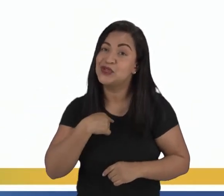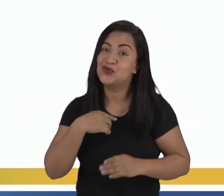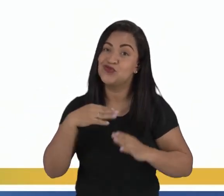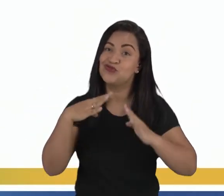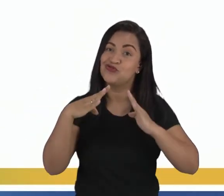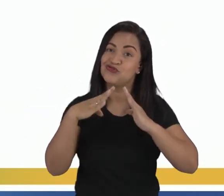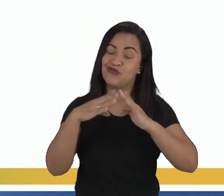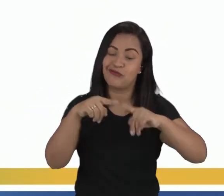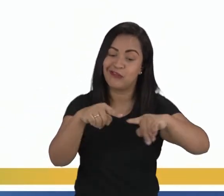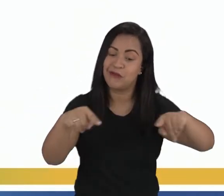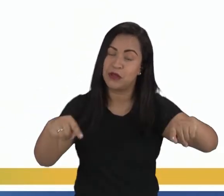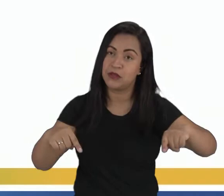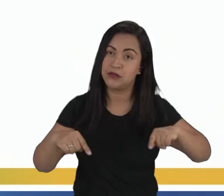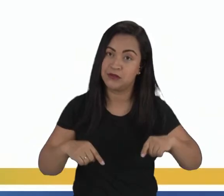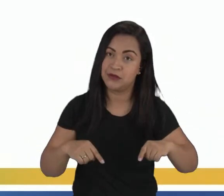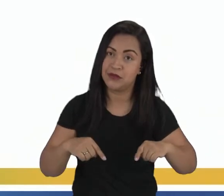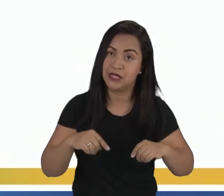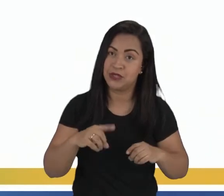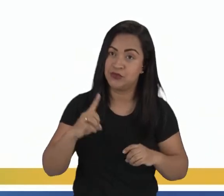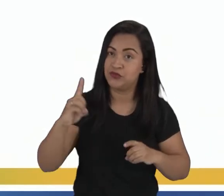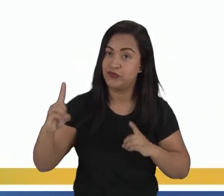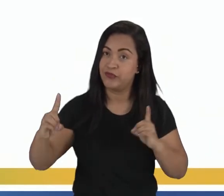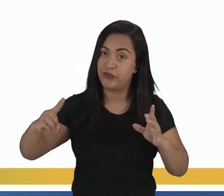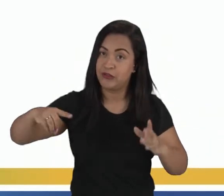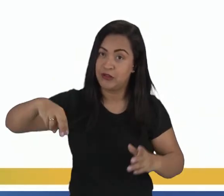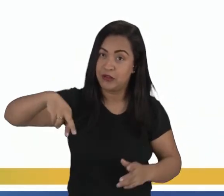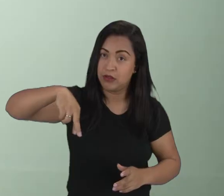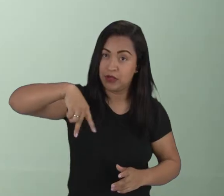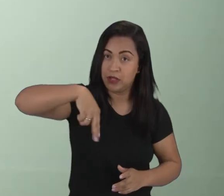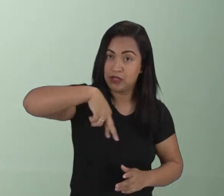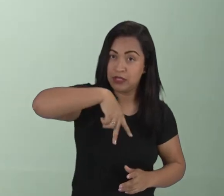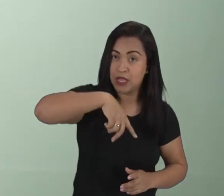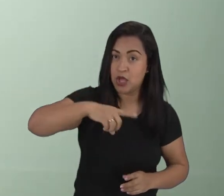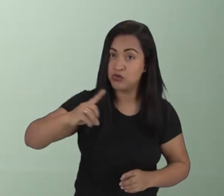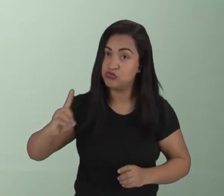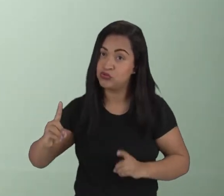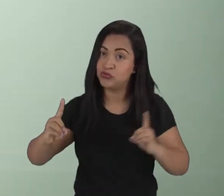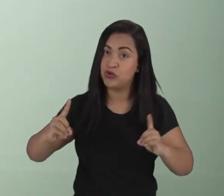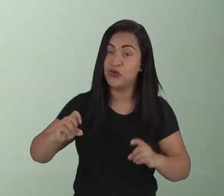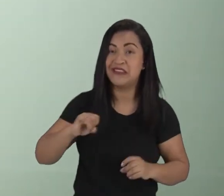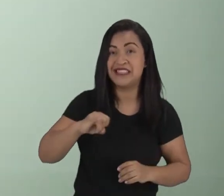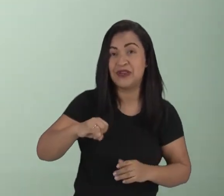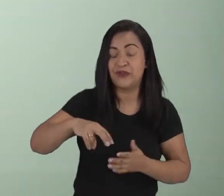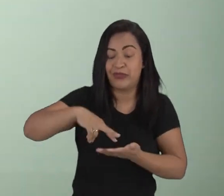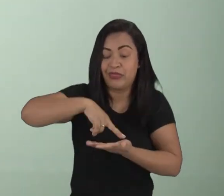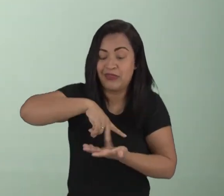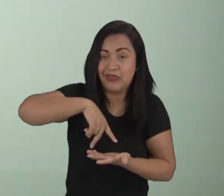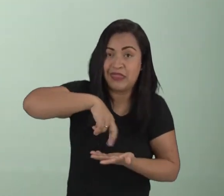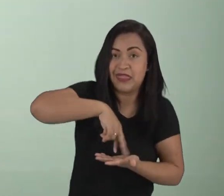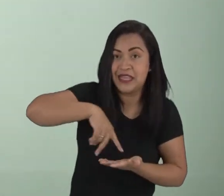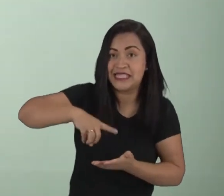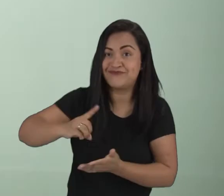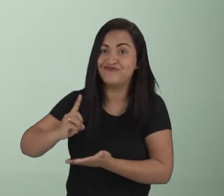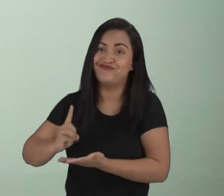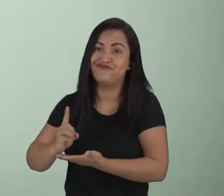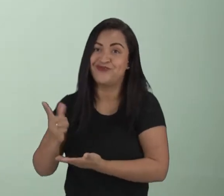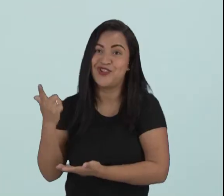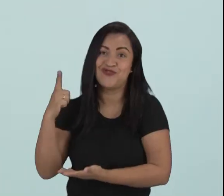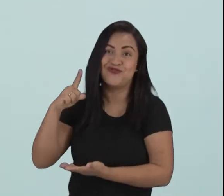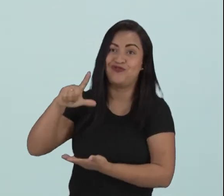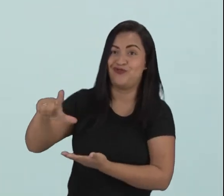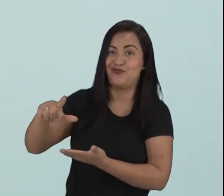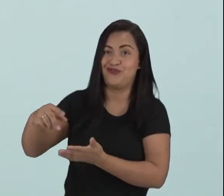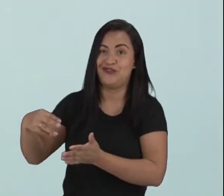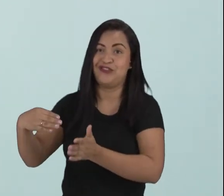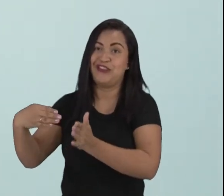eu quiser andar de um ponto a outro e eu ficar escorregando, eu não vou sair do lugar. Então, para que